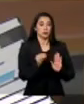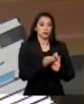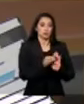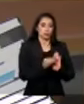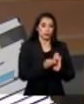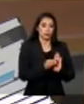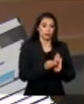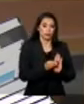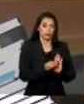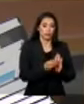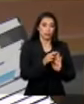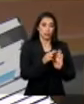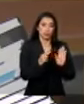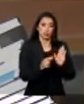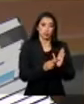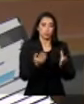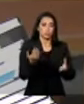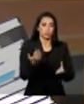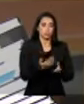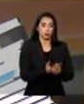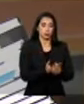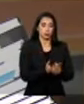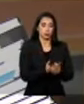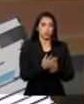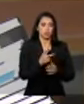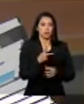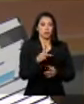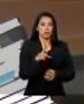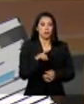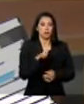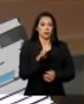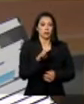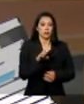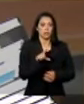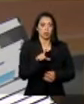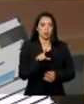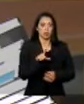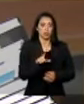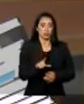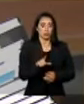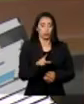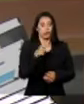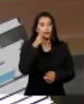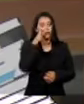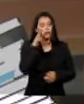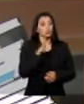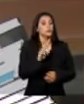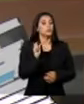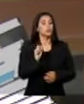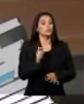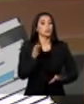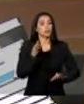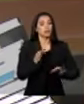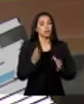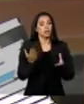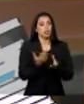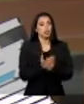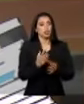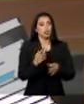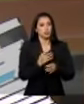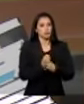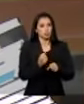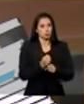tocante à norma processual penal, tendo em conta resultar aludida alteração jurisprudencial